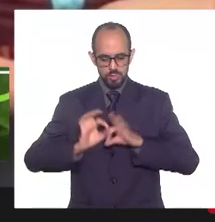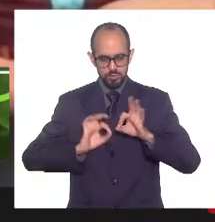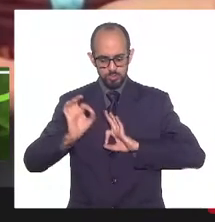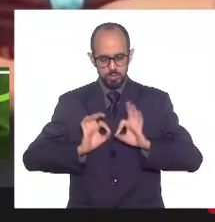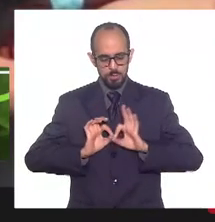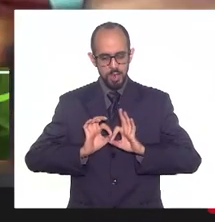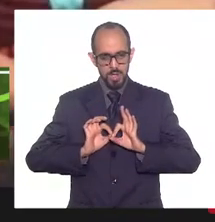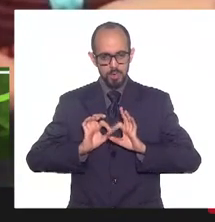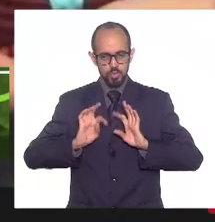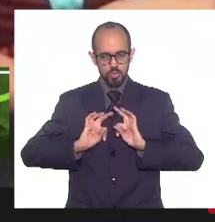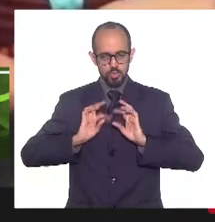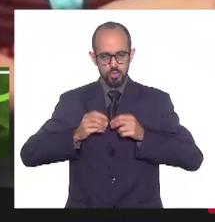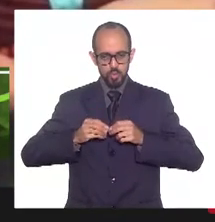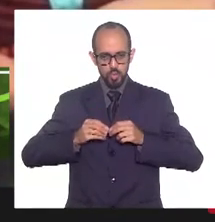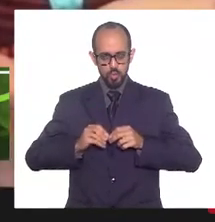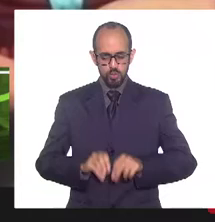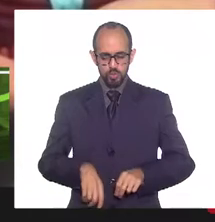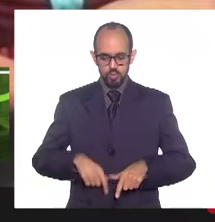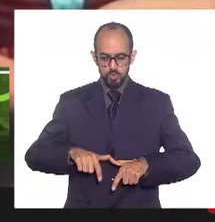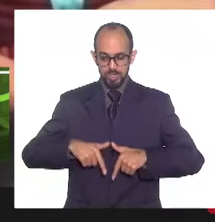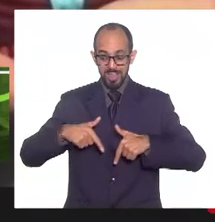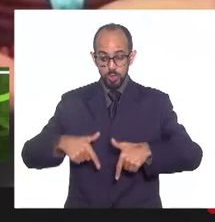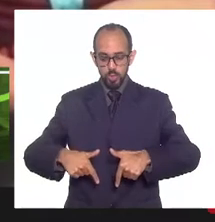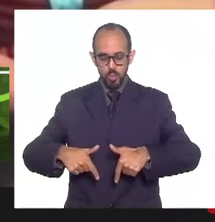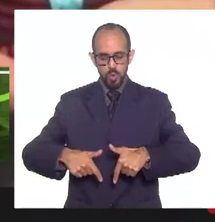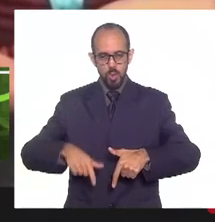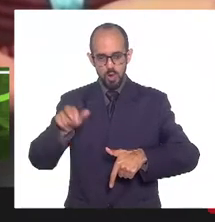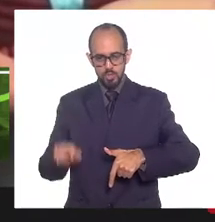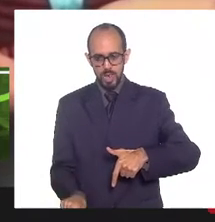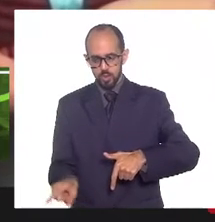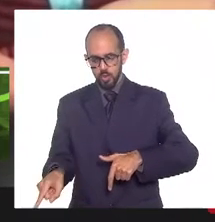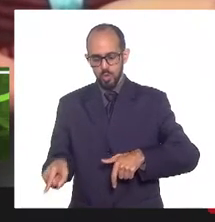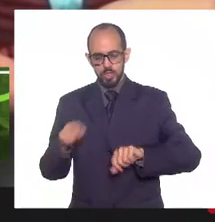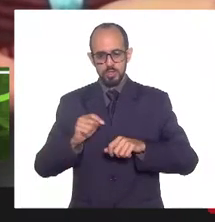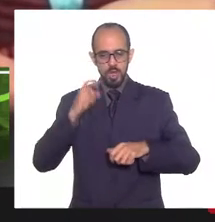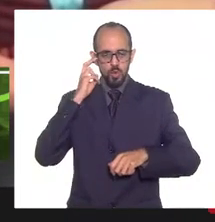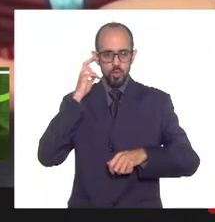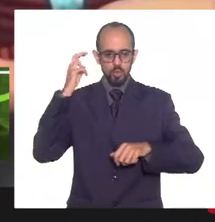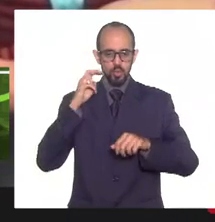os fazedores de cultura para se candidatarem